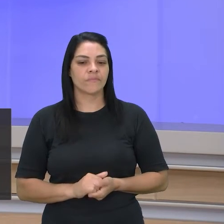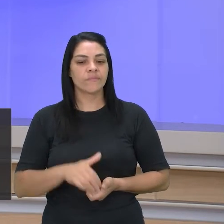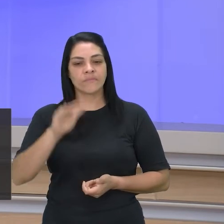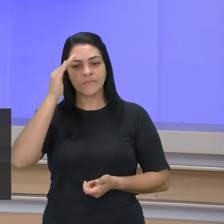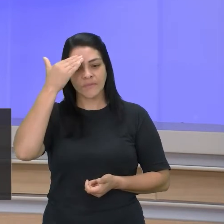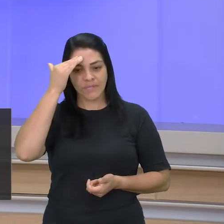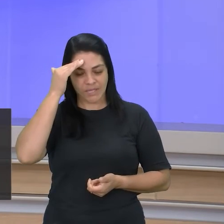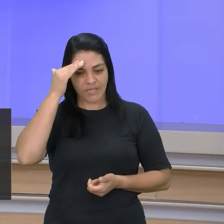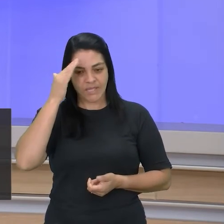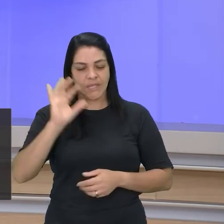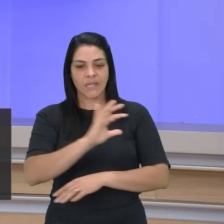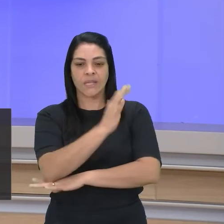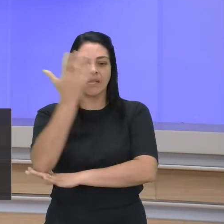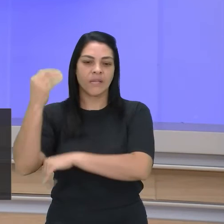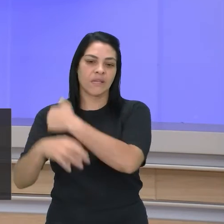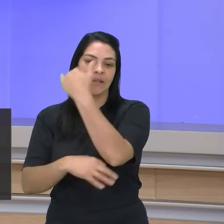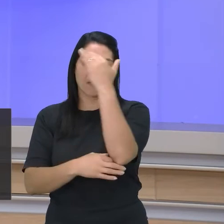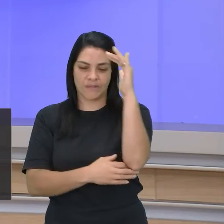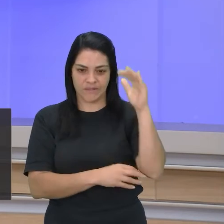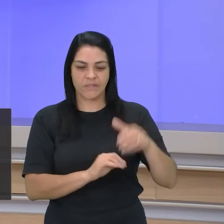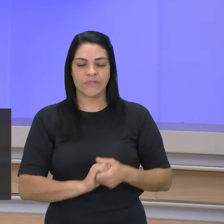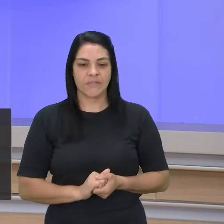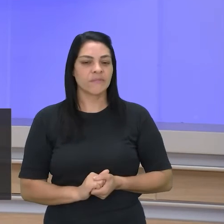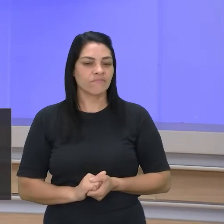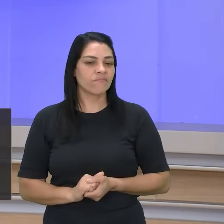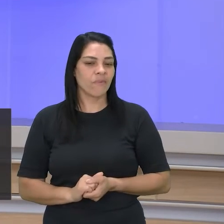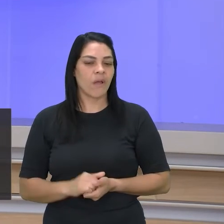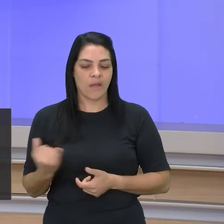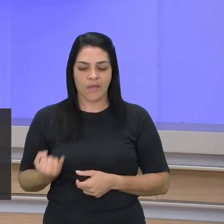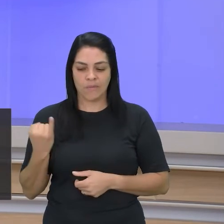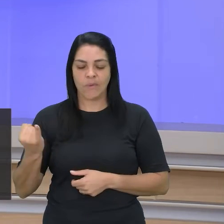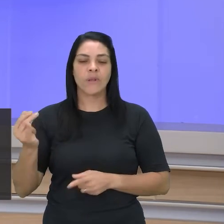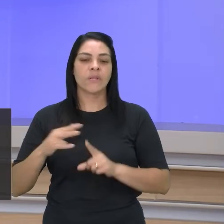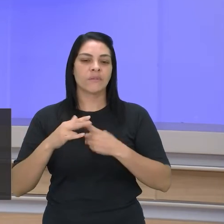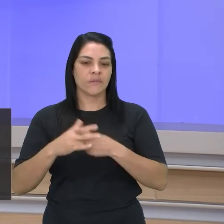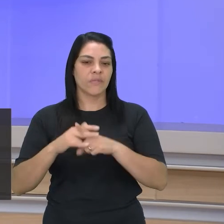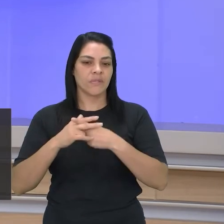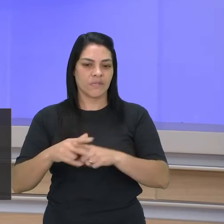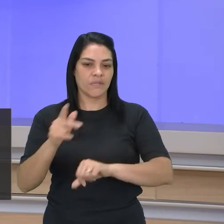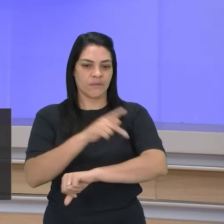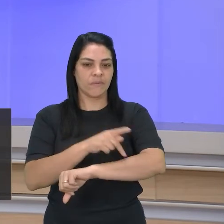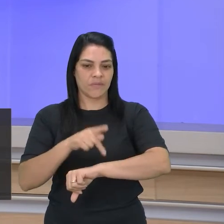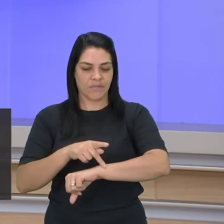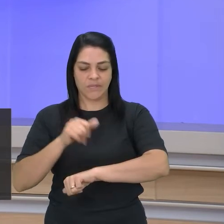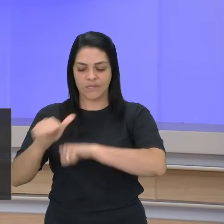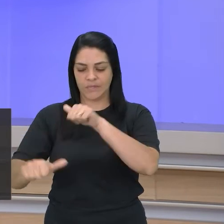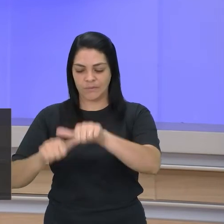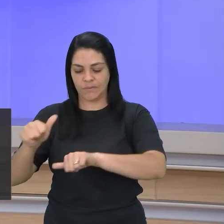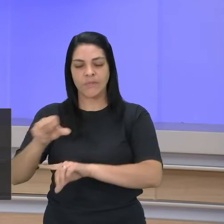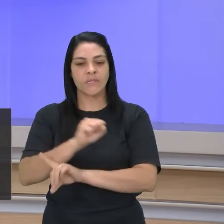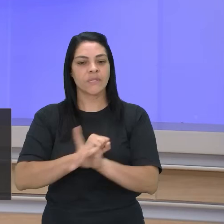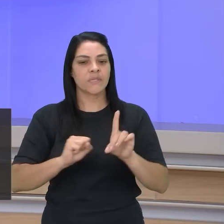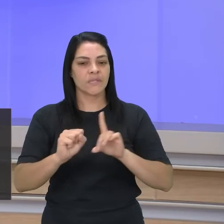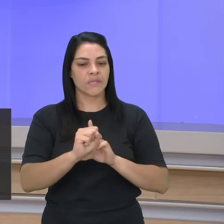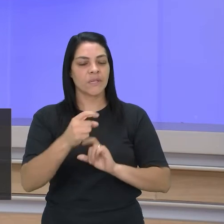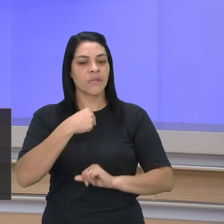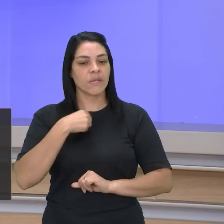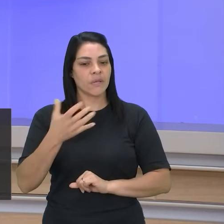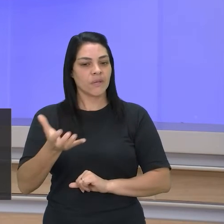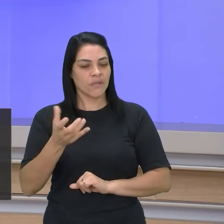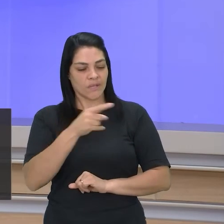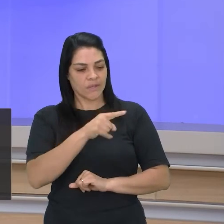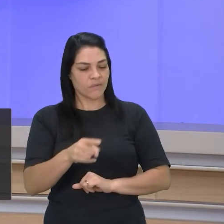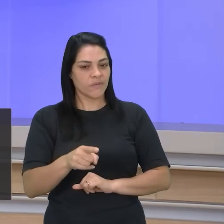Entender a mini floresta como uma ferramenta pedagógica, né, de transformação também social. E eu queria que você, por